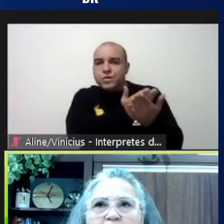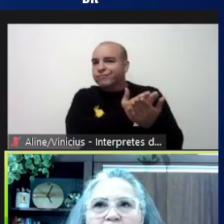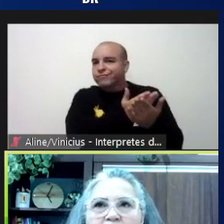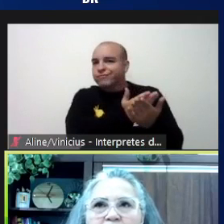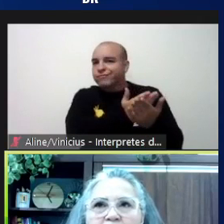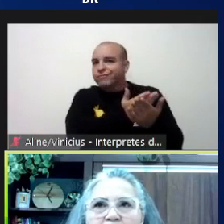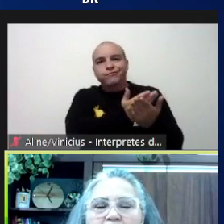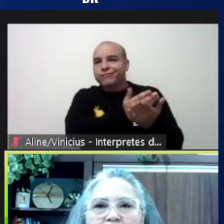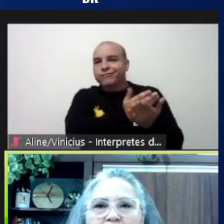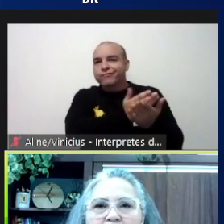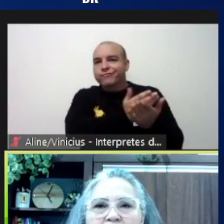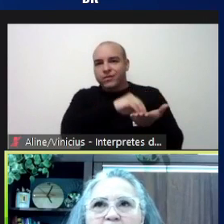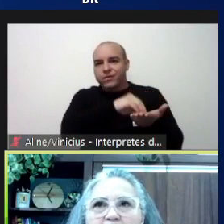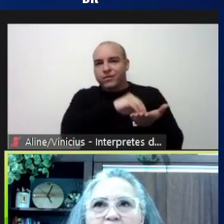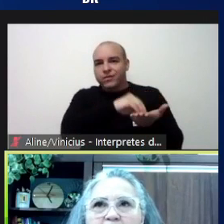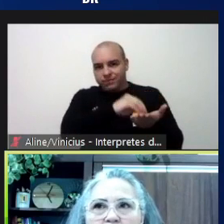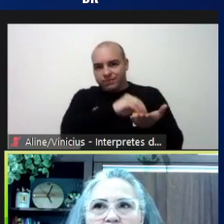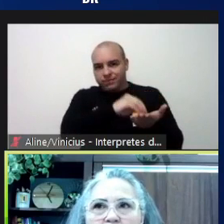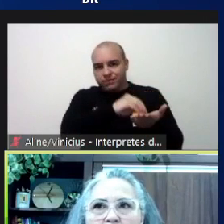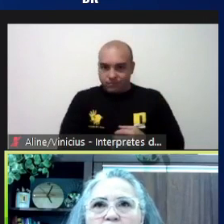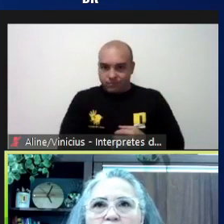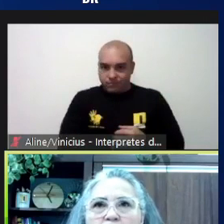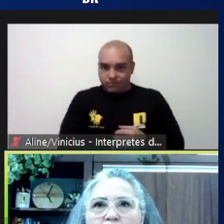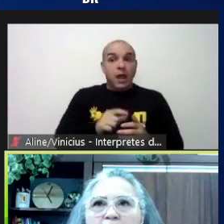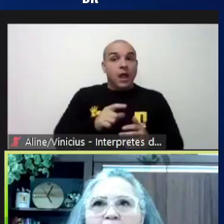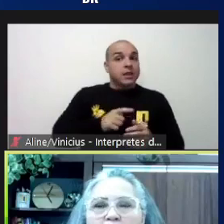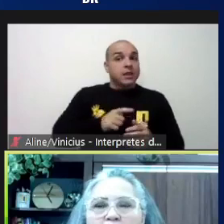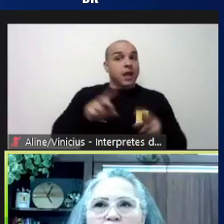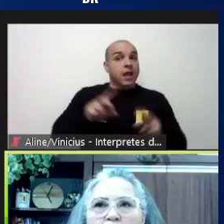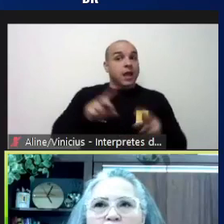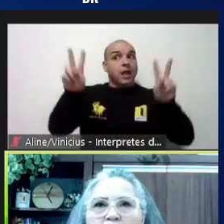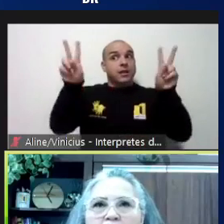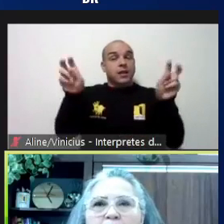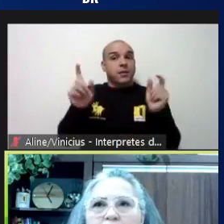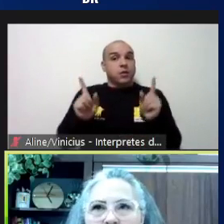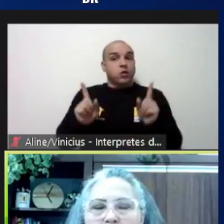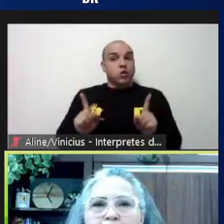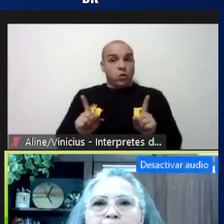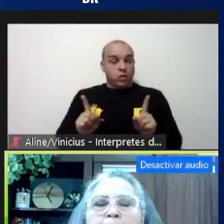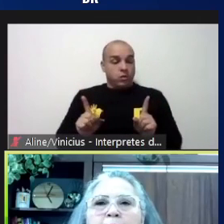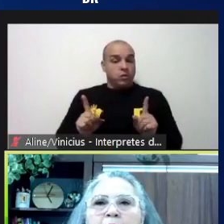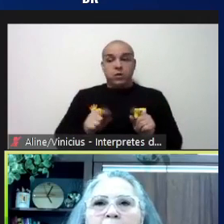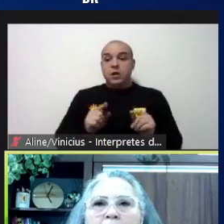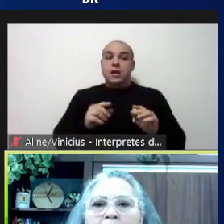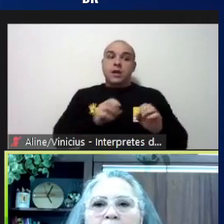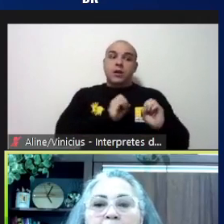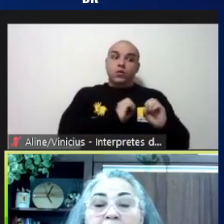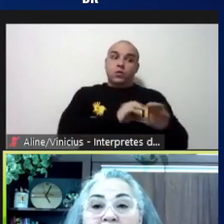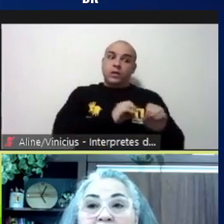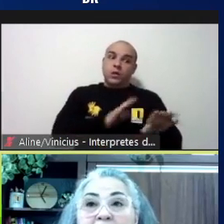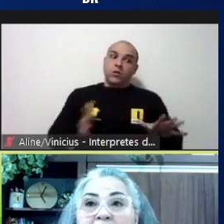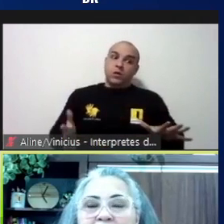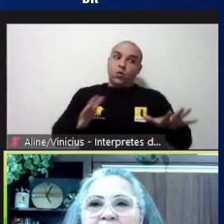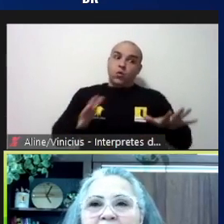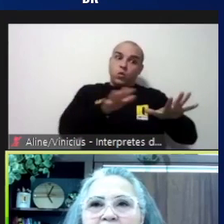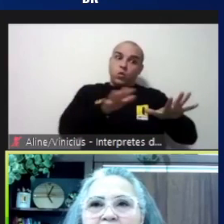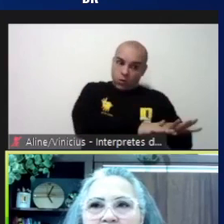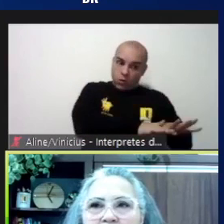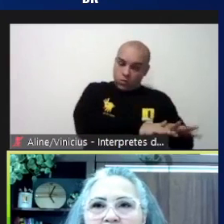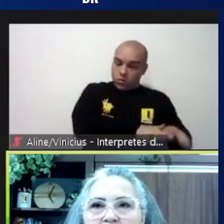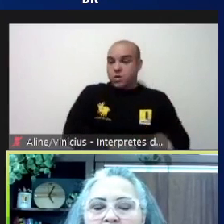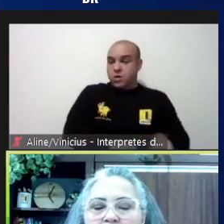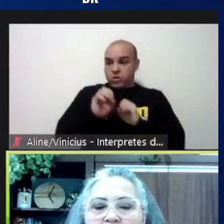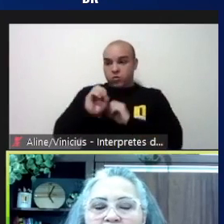mesma coisa que educação especial. E eu não estou dizendo que uma é melhor que a outra, né? É, precisa se